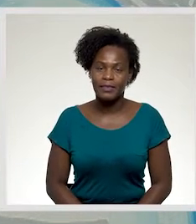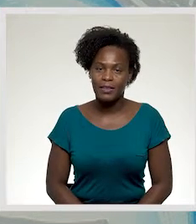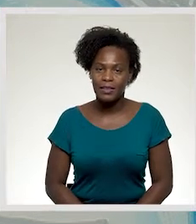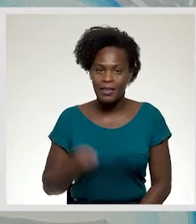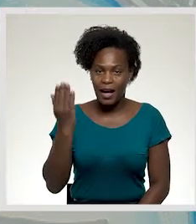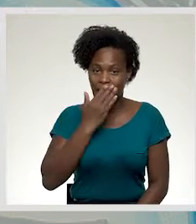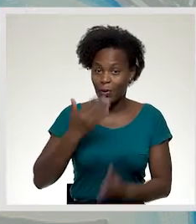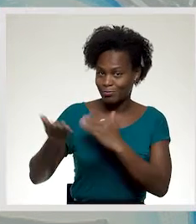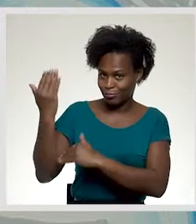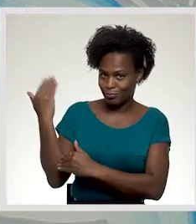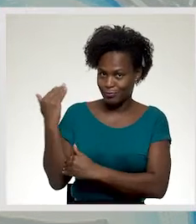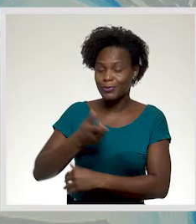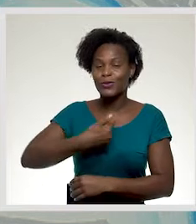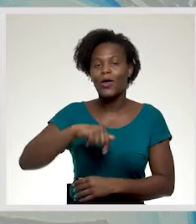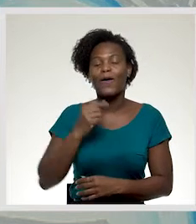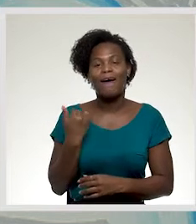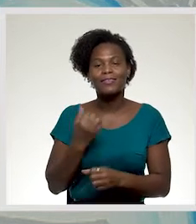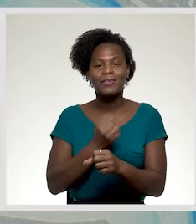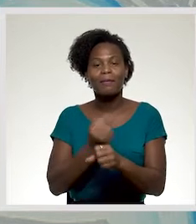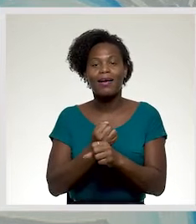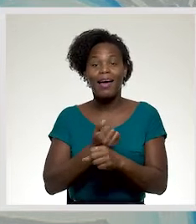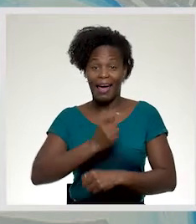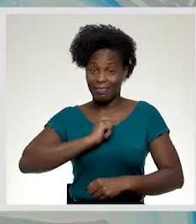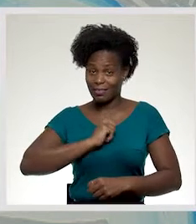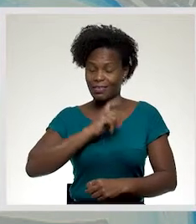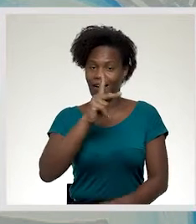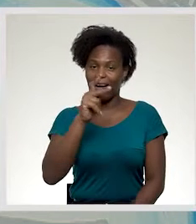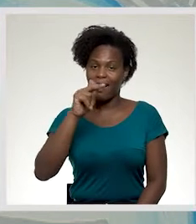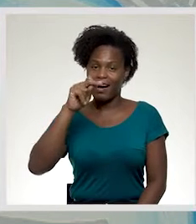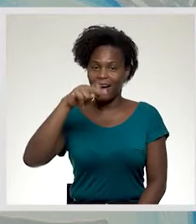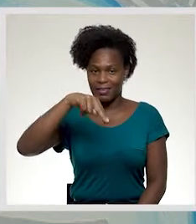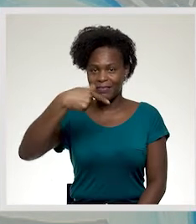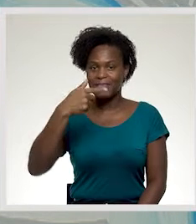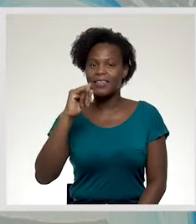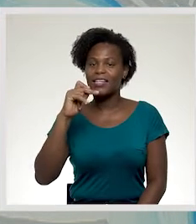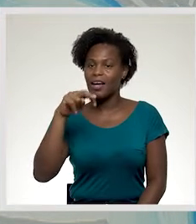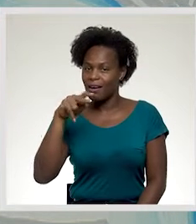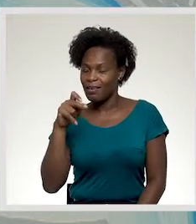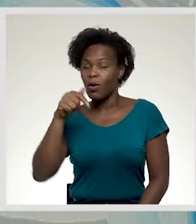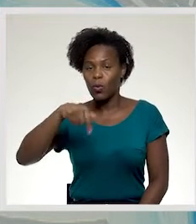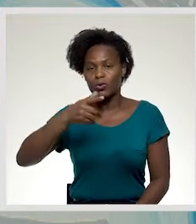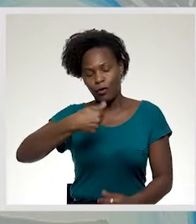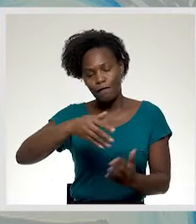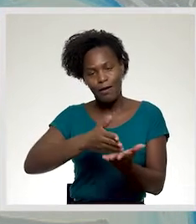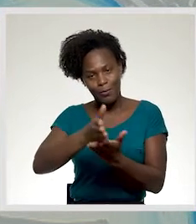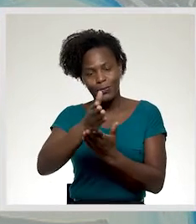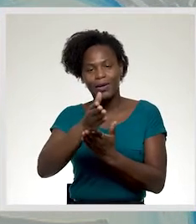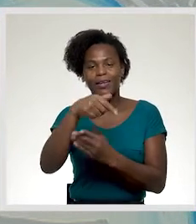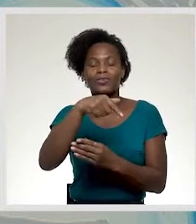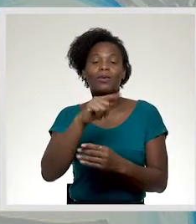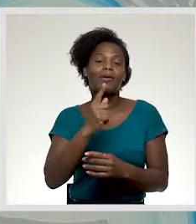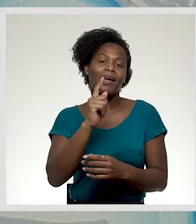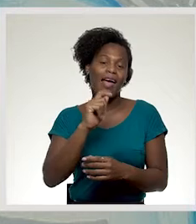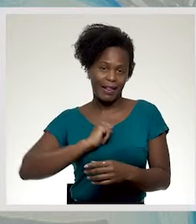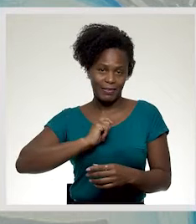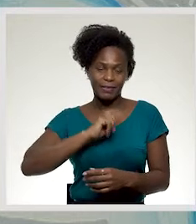Na nossa aula anterior, nós estivemos a trabalhar a ética kantiana e hoje nós vamos prosseguir então sobre a